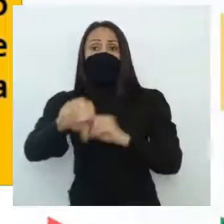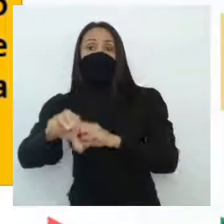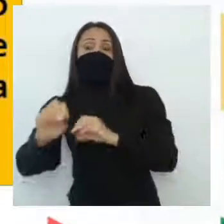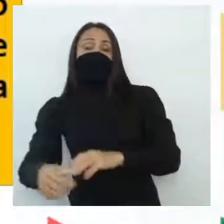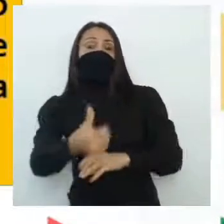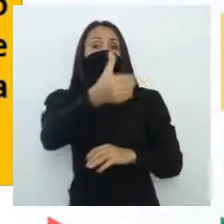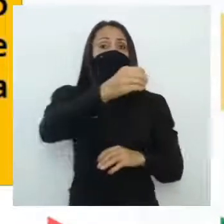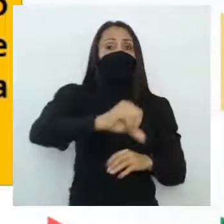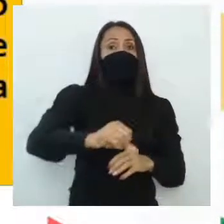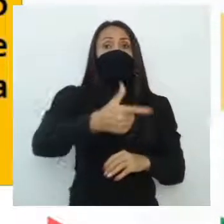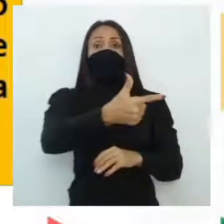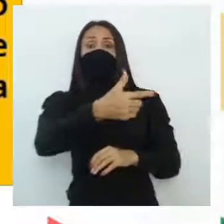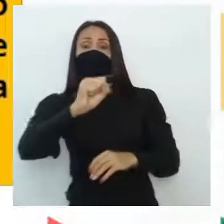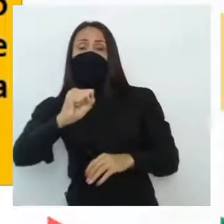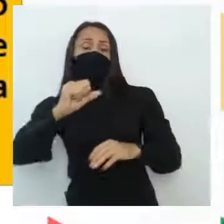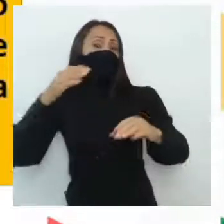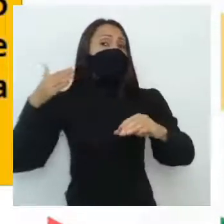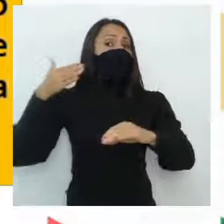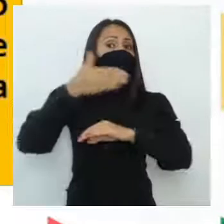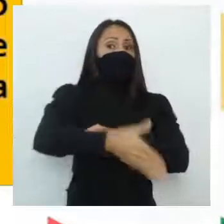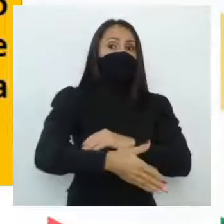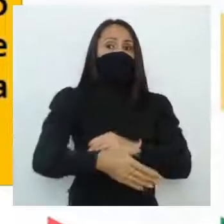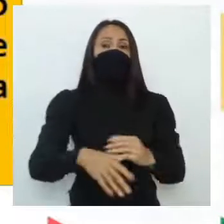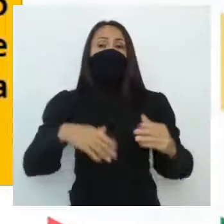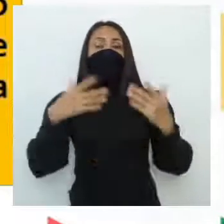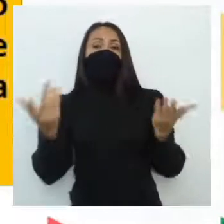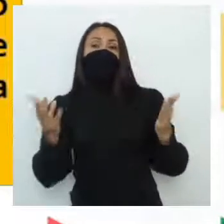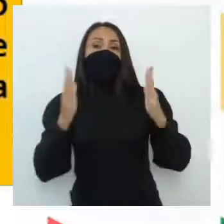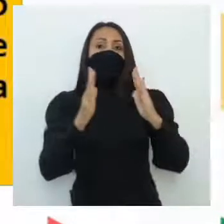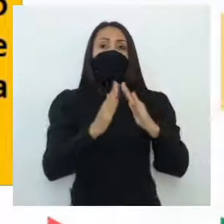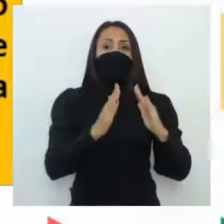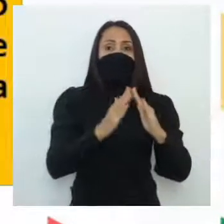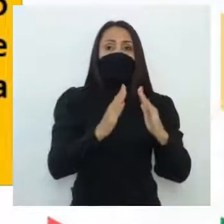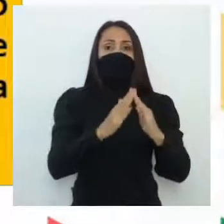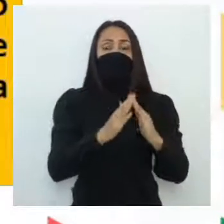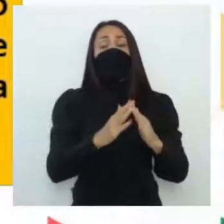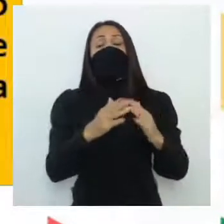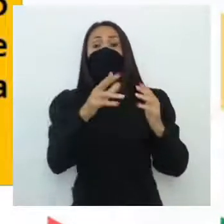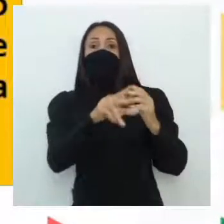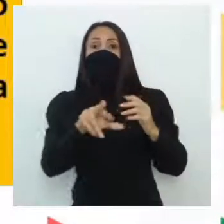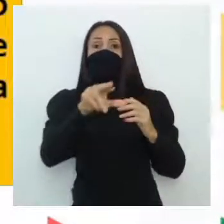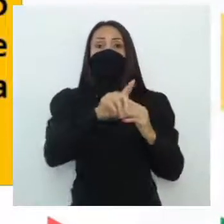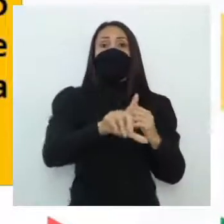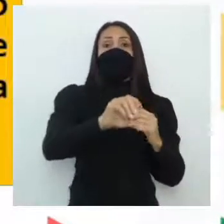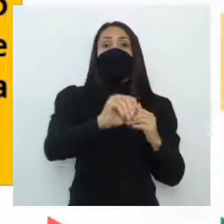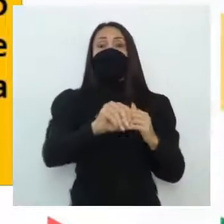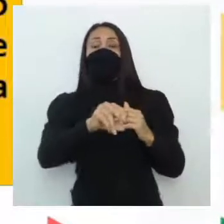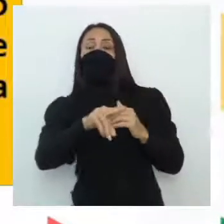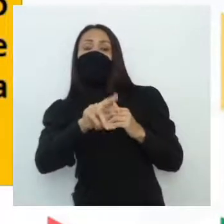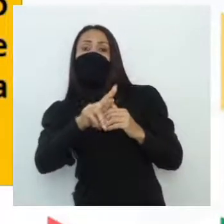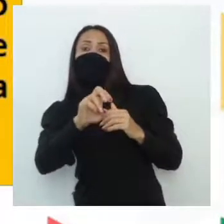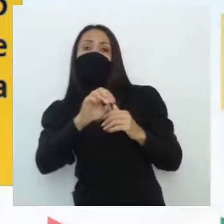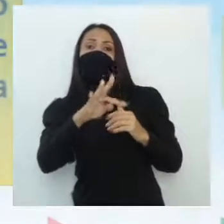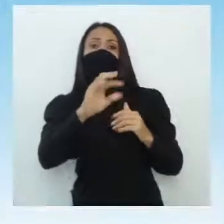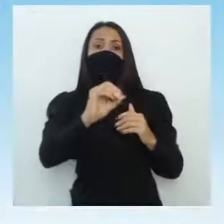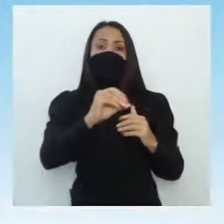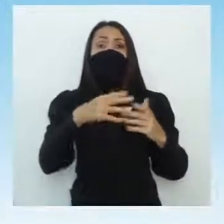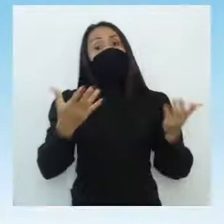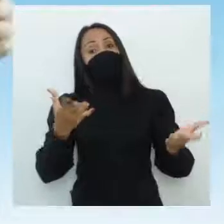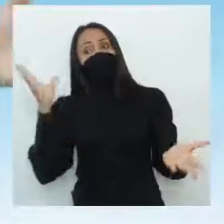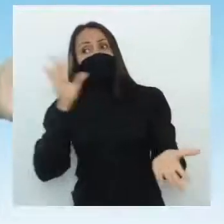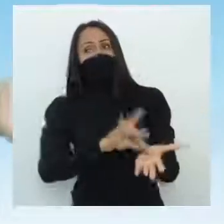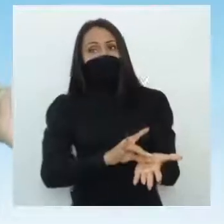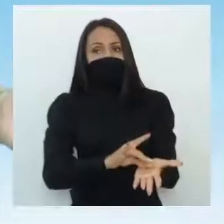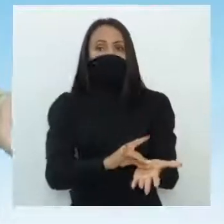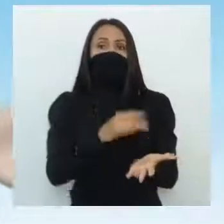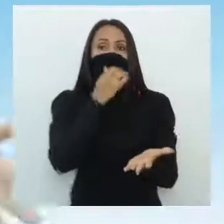1928, entrou para quê? Na casa das Irmãs de Loreto, na Irlanda. Veja só essa realidade.